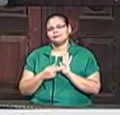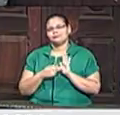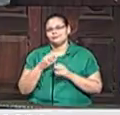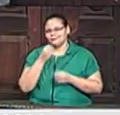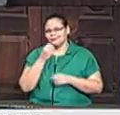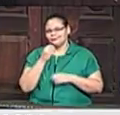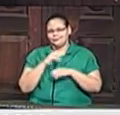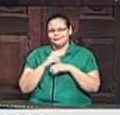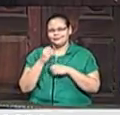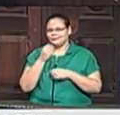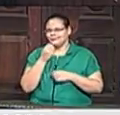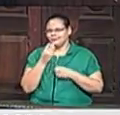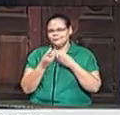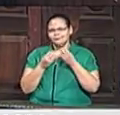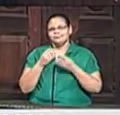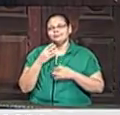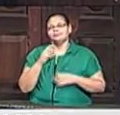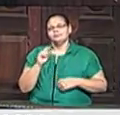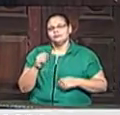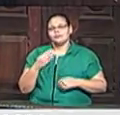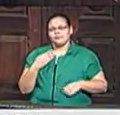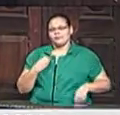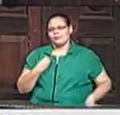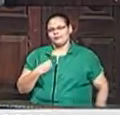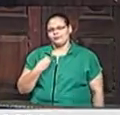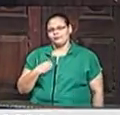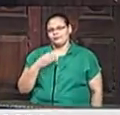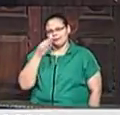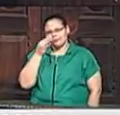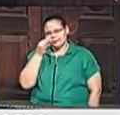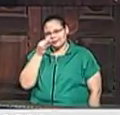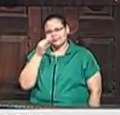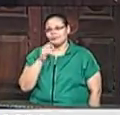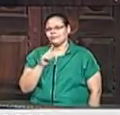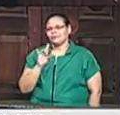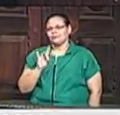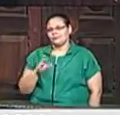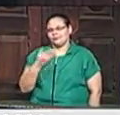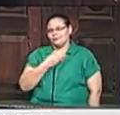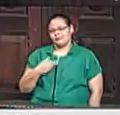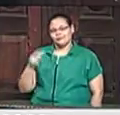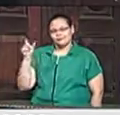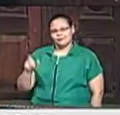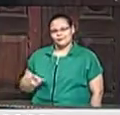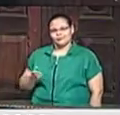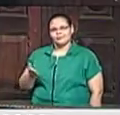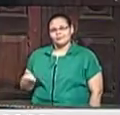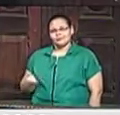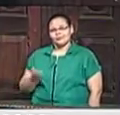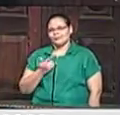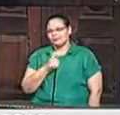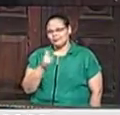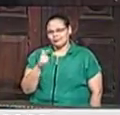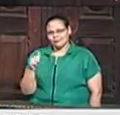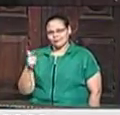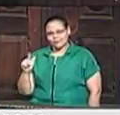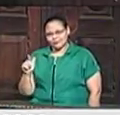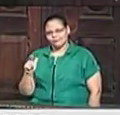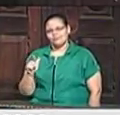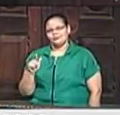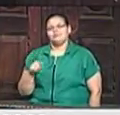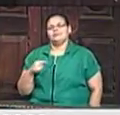na presença não só do presidente, mas de vários outros